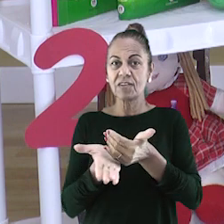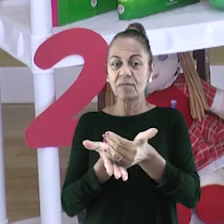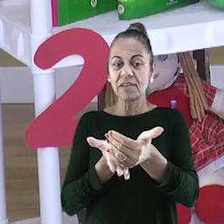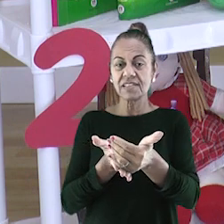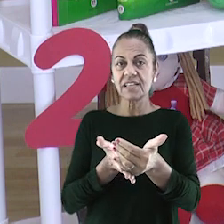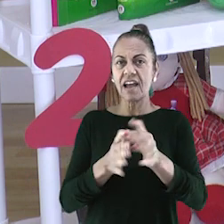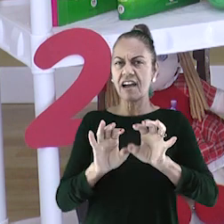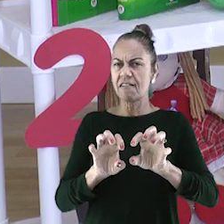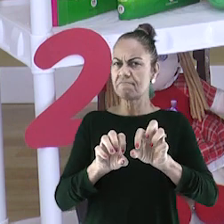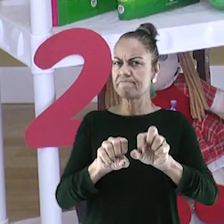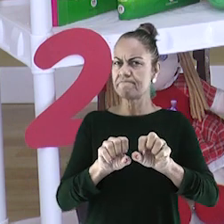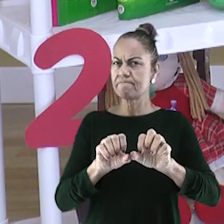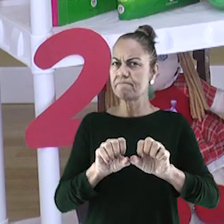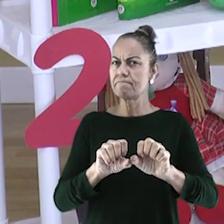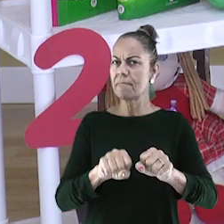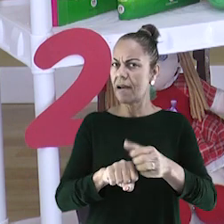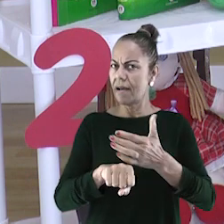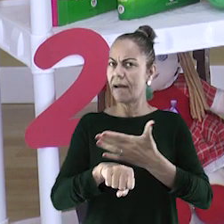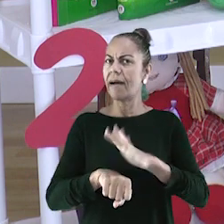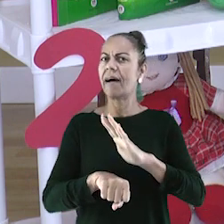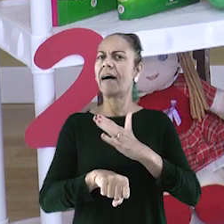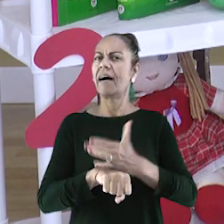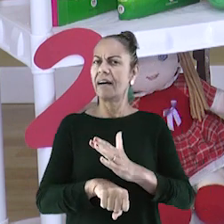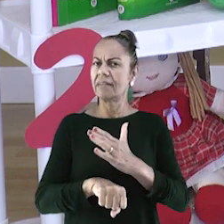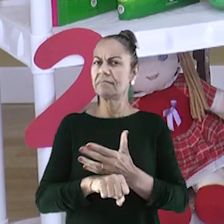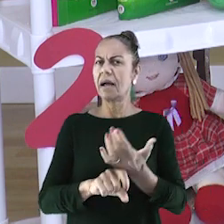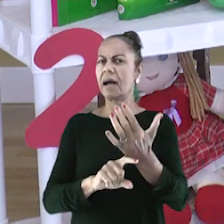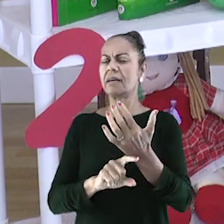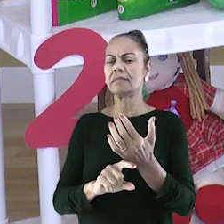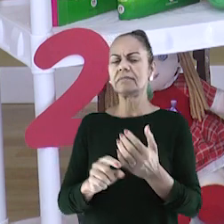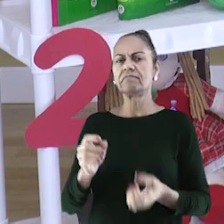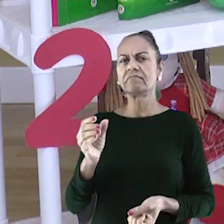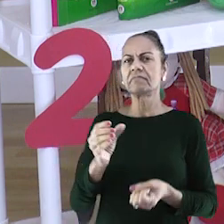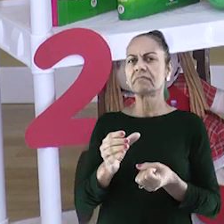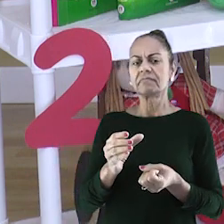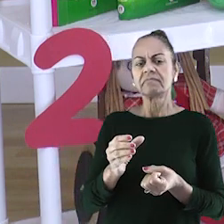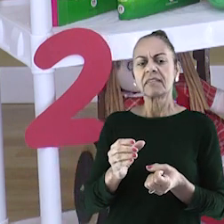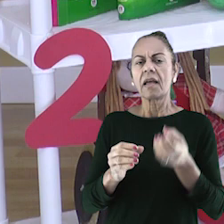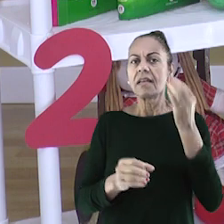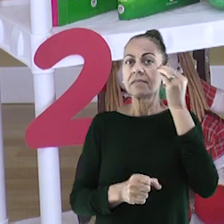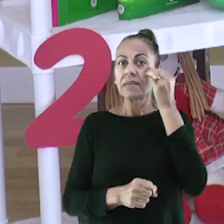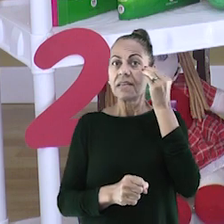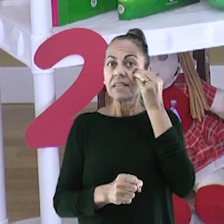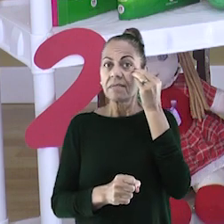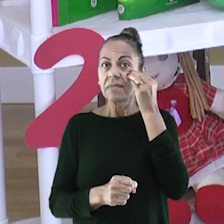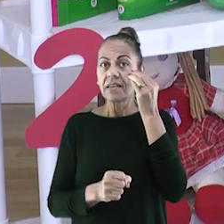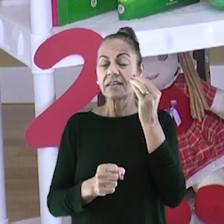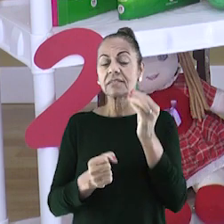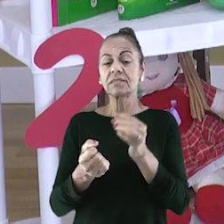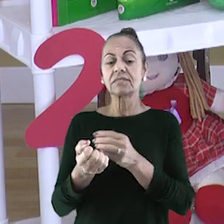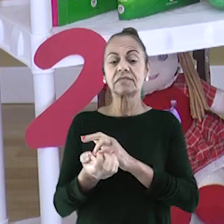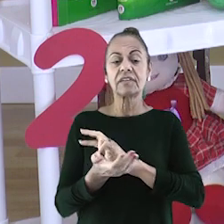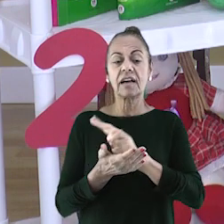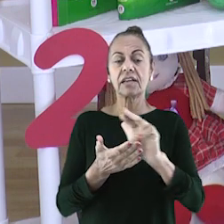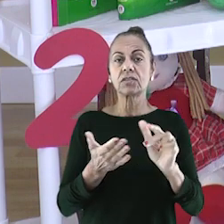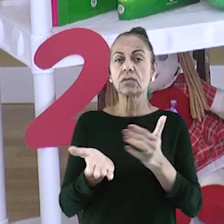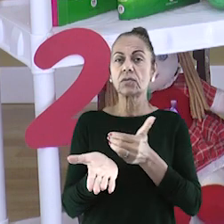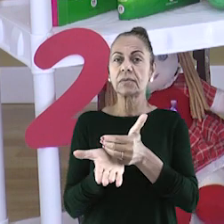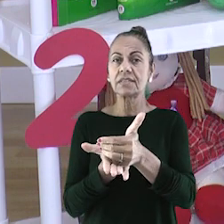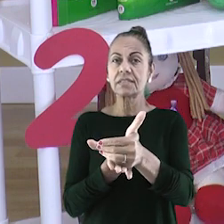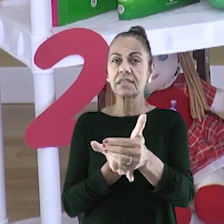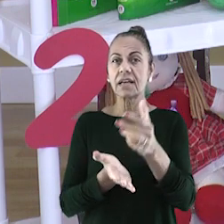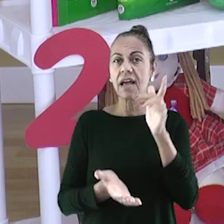vai começar assim, botando a mão na massa. Nós vamos fazer vários experimentos. Então, vamos começar com